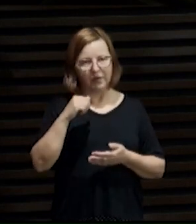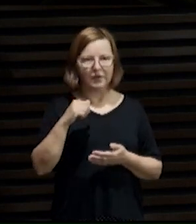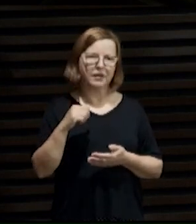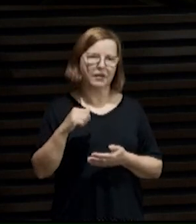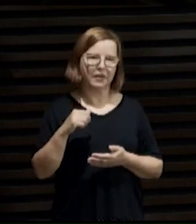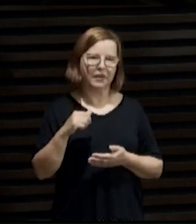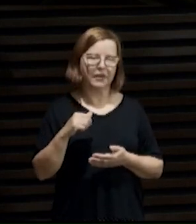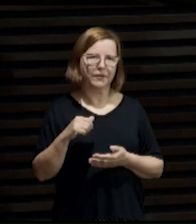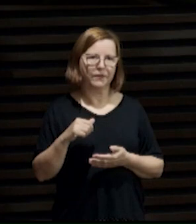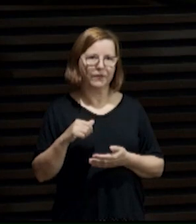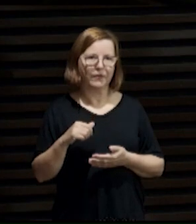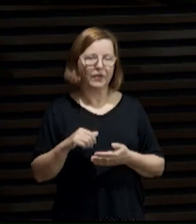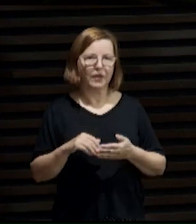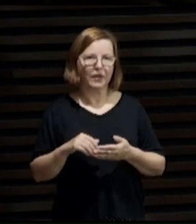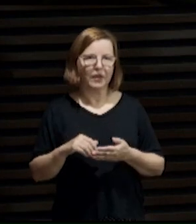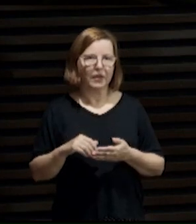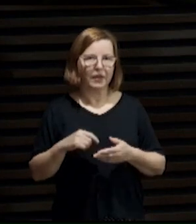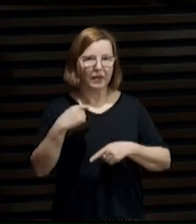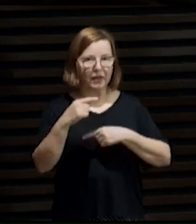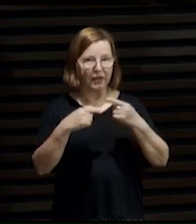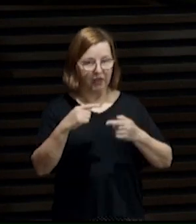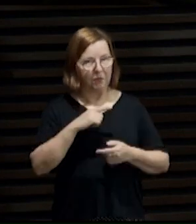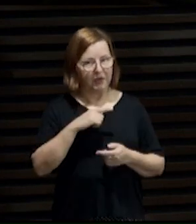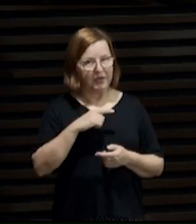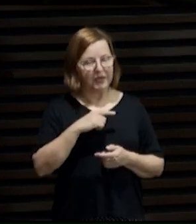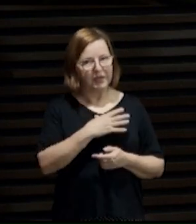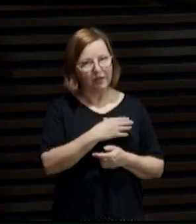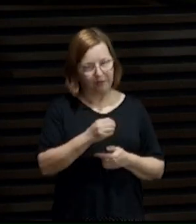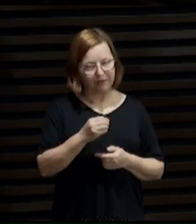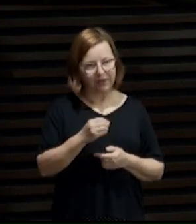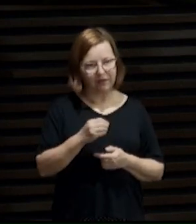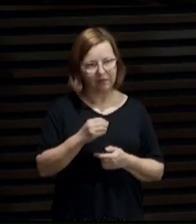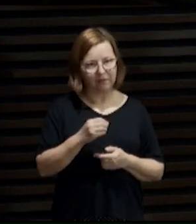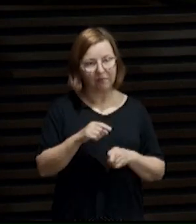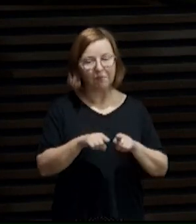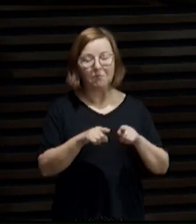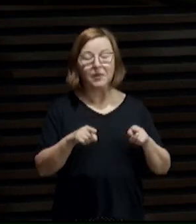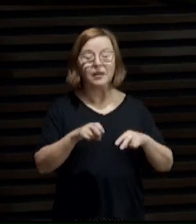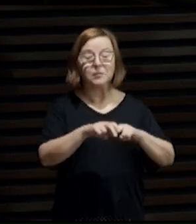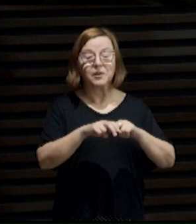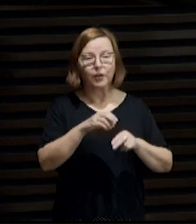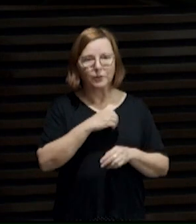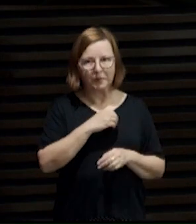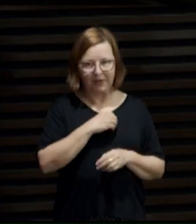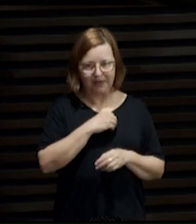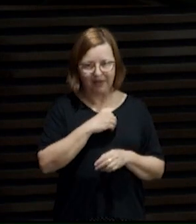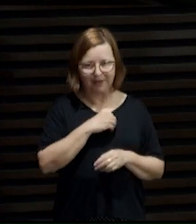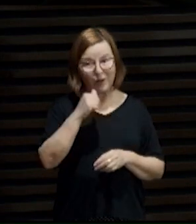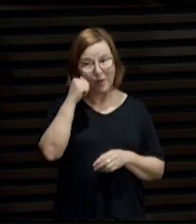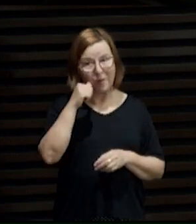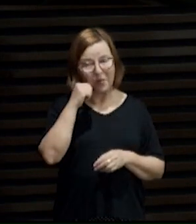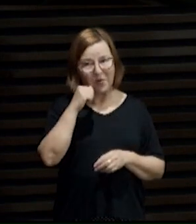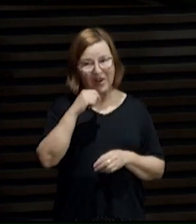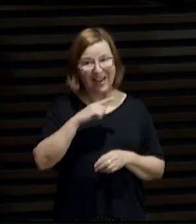Qual foi o elemento acrescentado à mulher? Dor. Em dores darás à luz a um